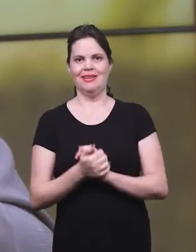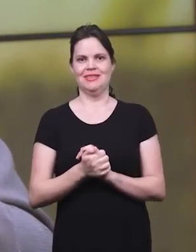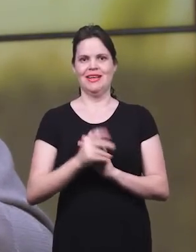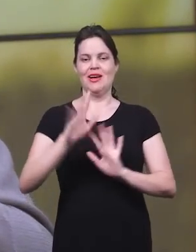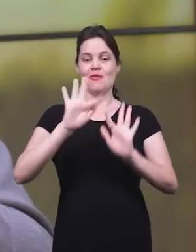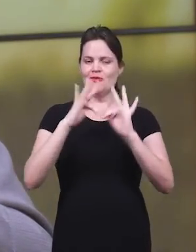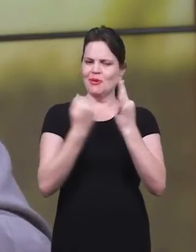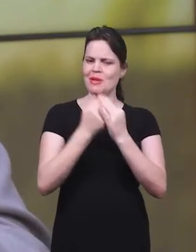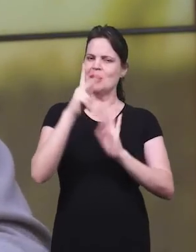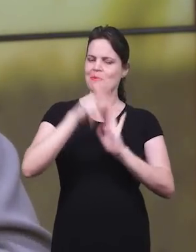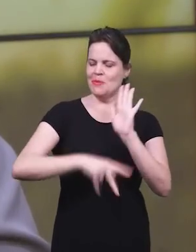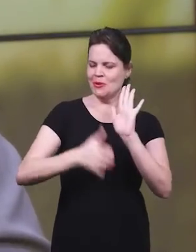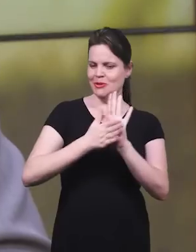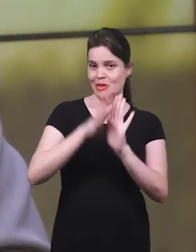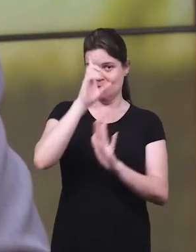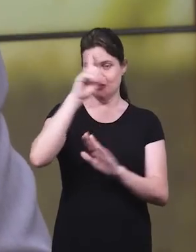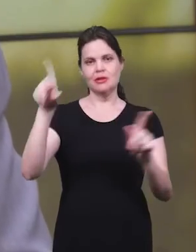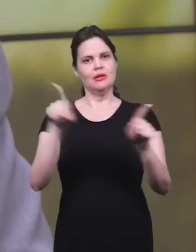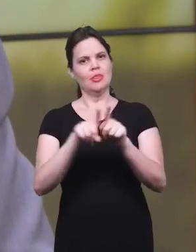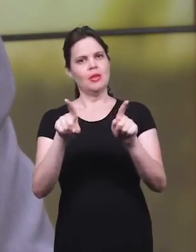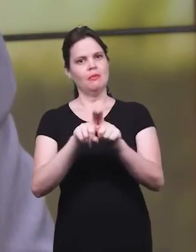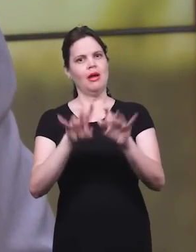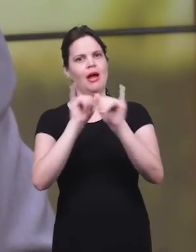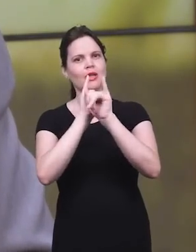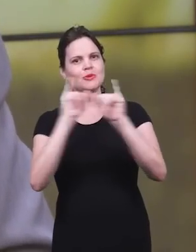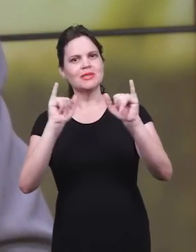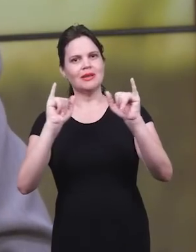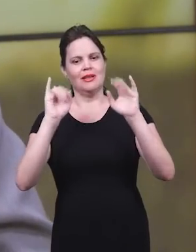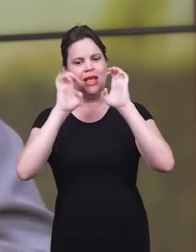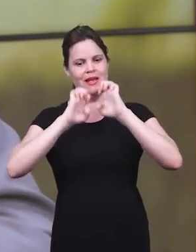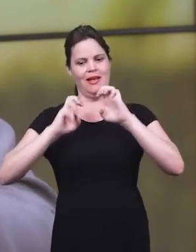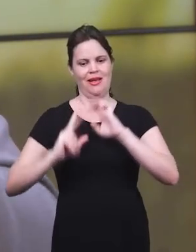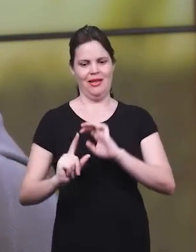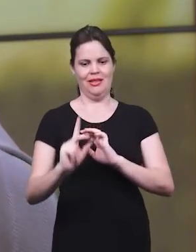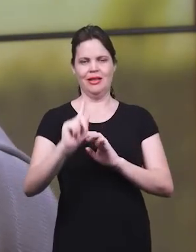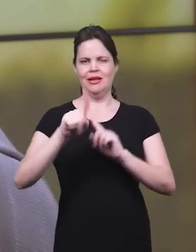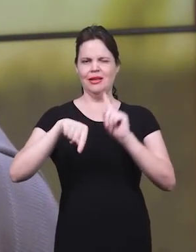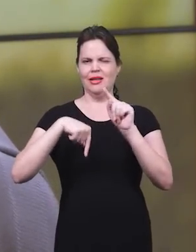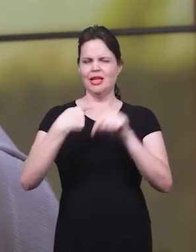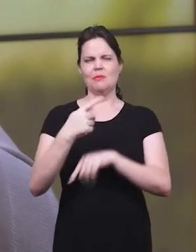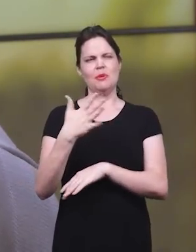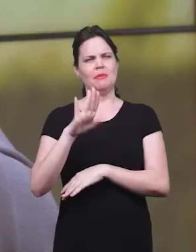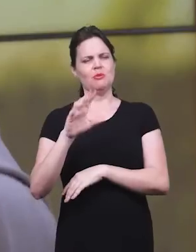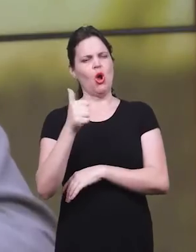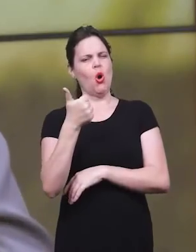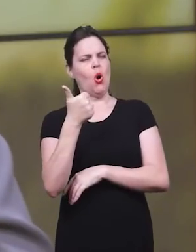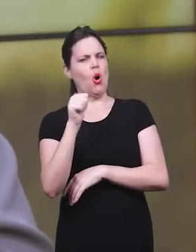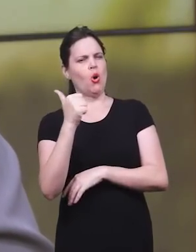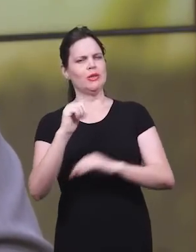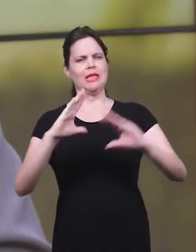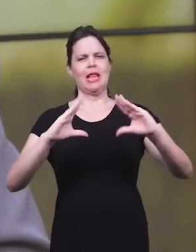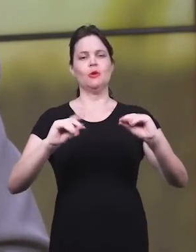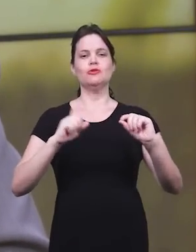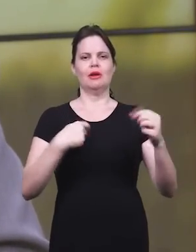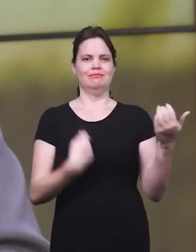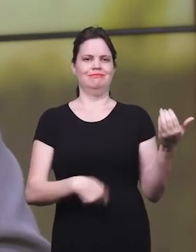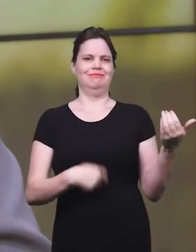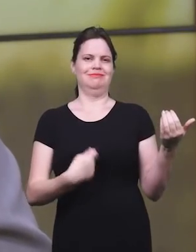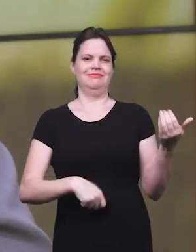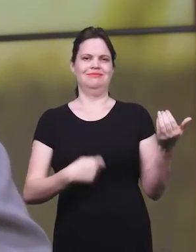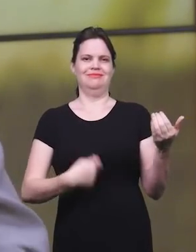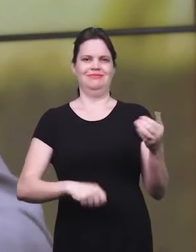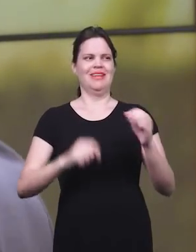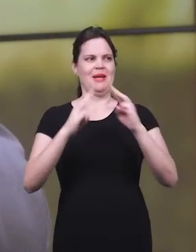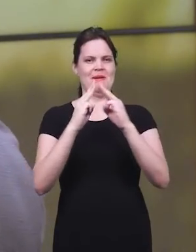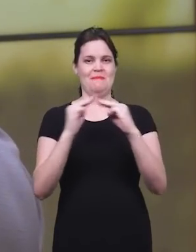ainda tem o programa Anunciando o Evangelho Eterno e, mais tarde, um pouquinho lá pelas 11 horas da noite,